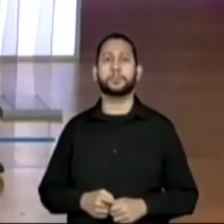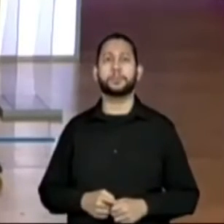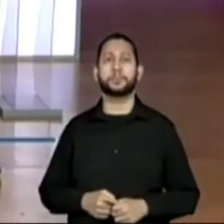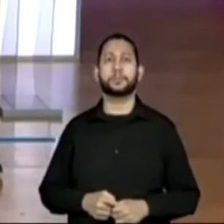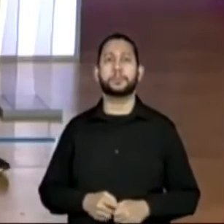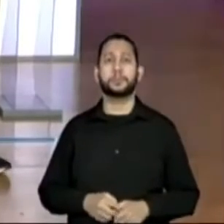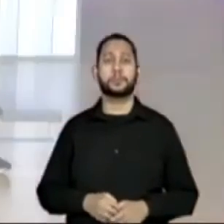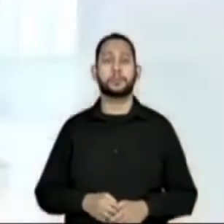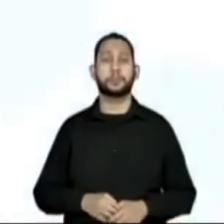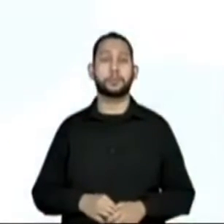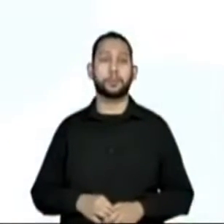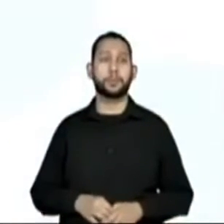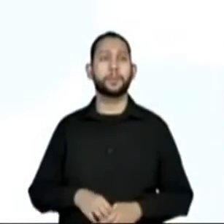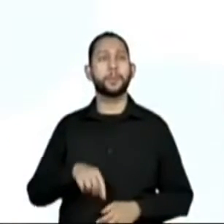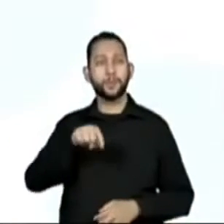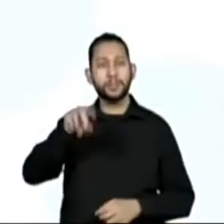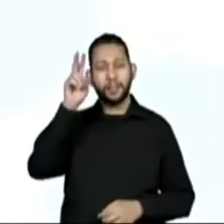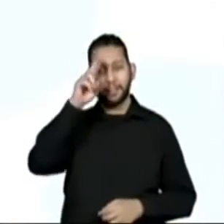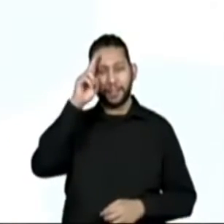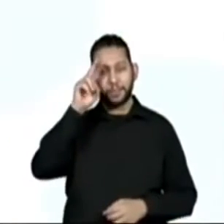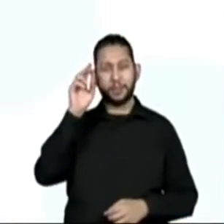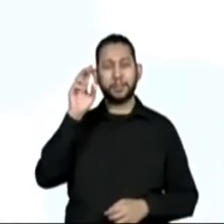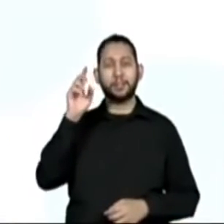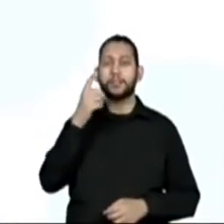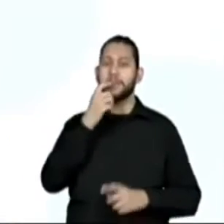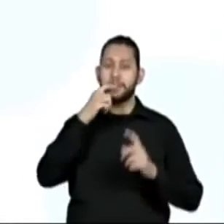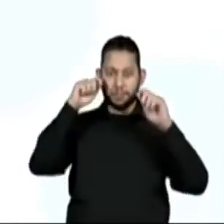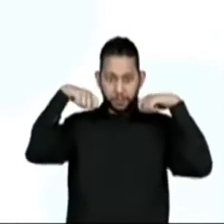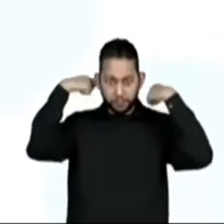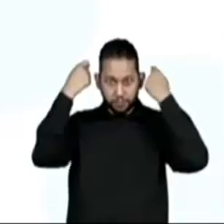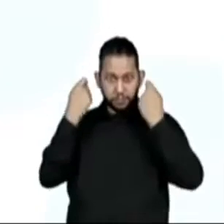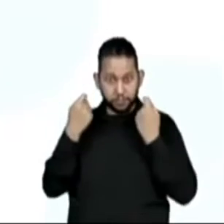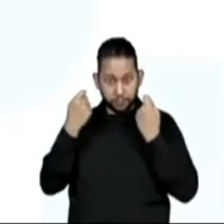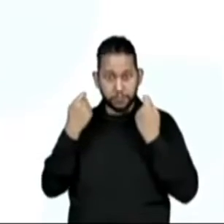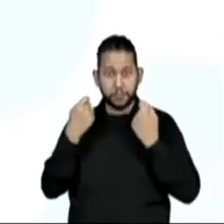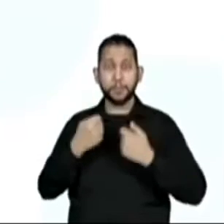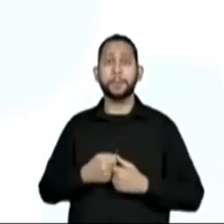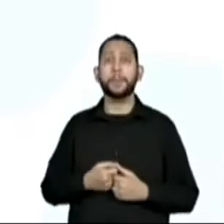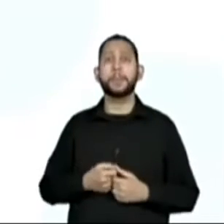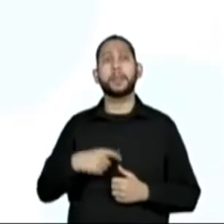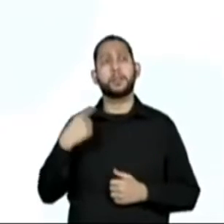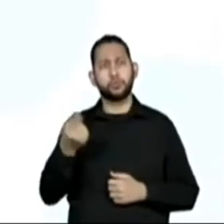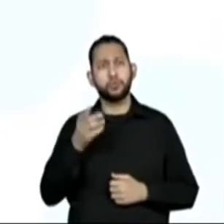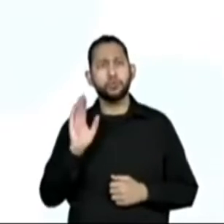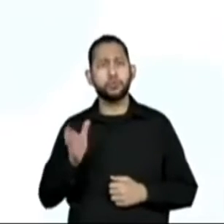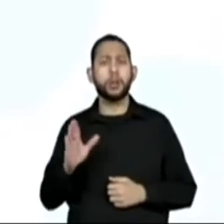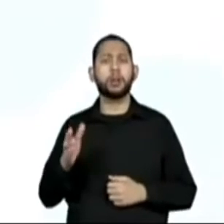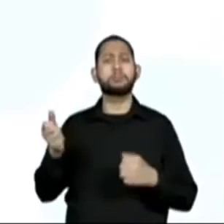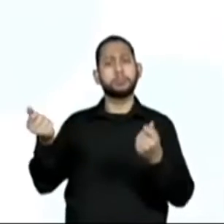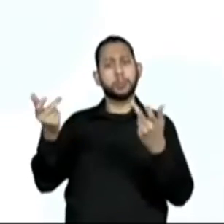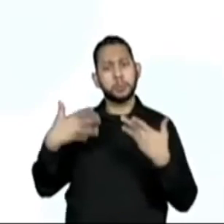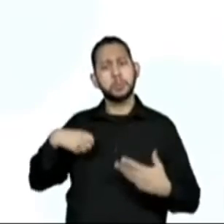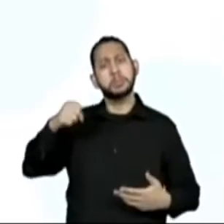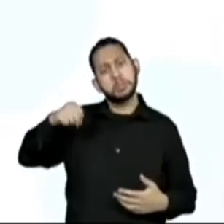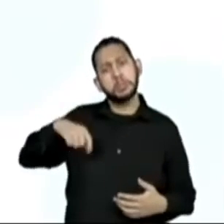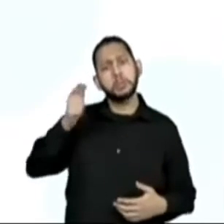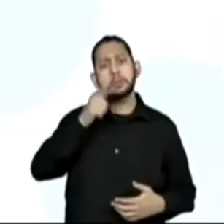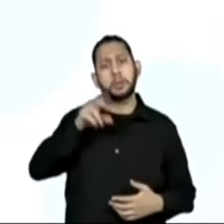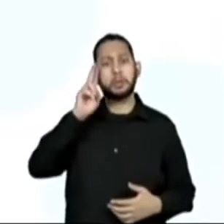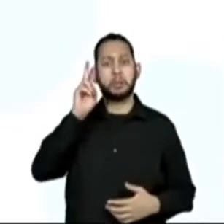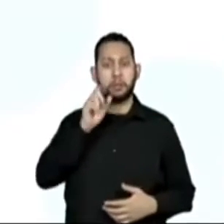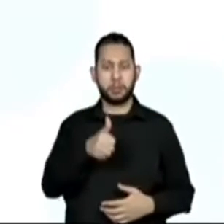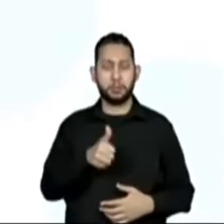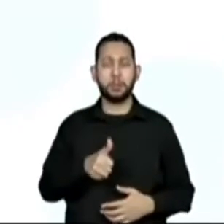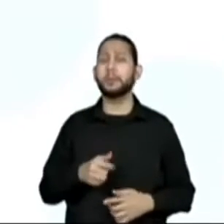Então, você se lembra da história da Chapeuzinho Vermelho? Todos já falaram que sim, né? Lembra